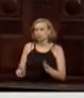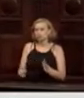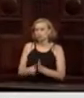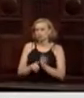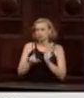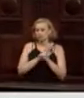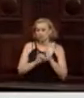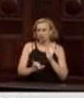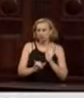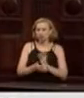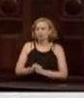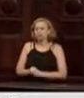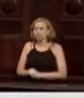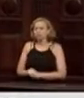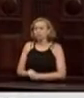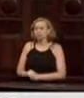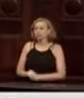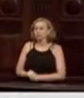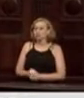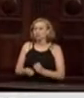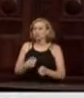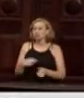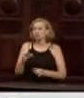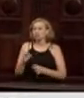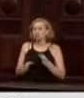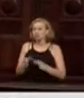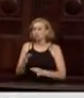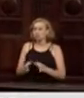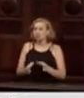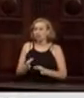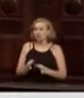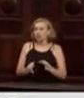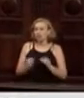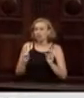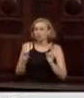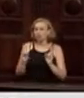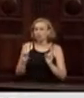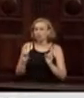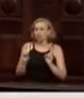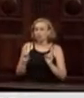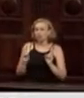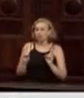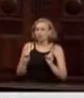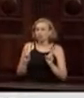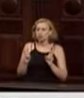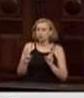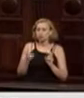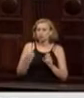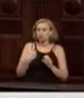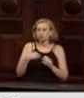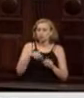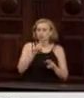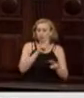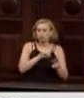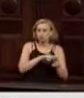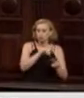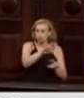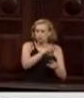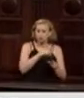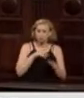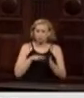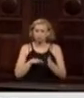antecipar julgamento sobre os fatos que levaram a essa condução coercitiva, porque ainda estamos analisando a